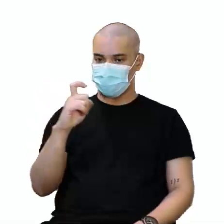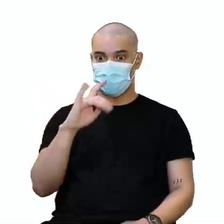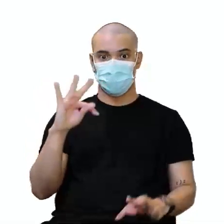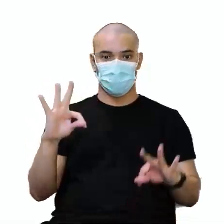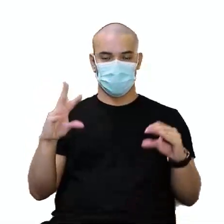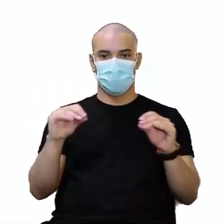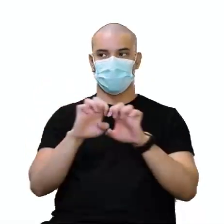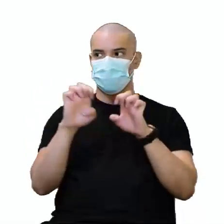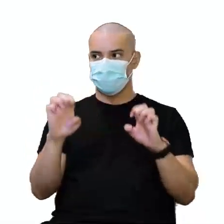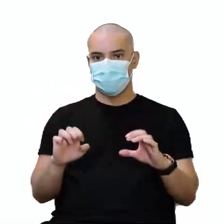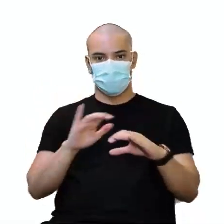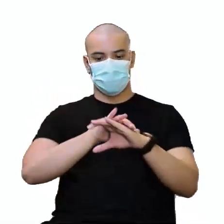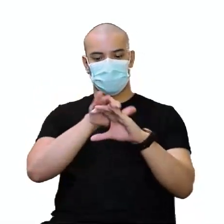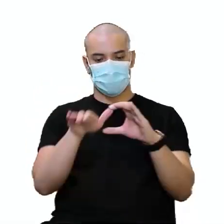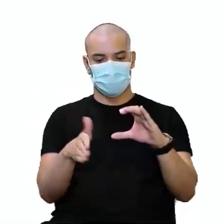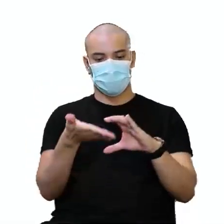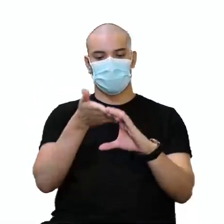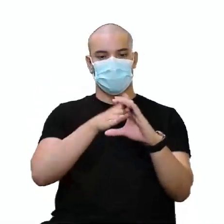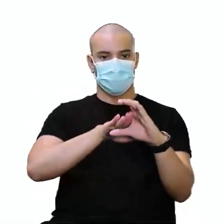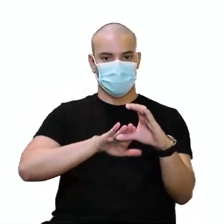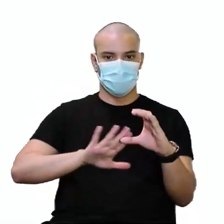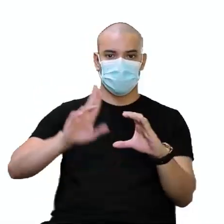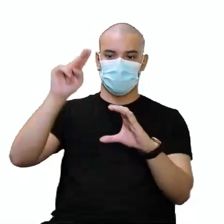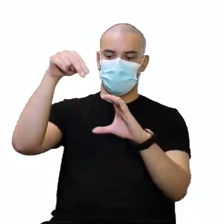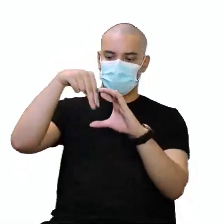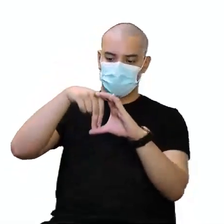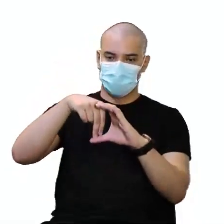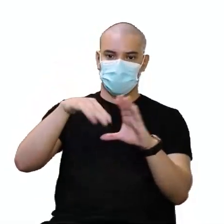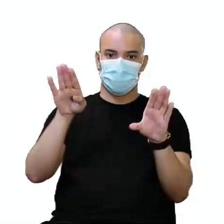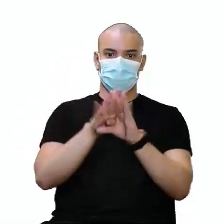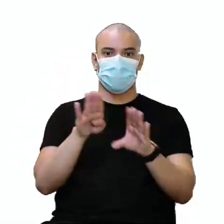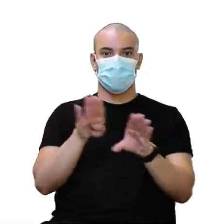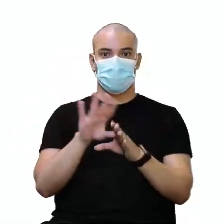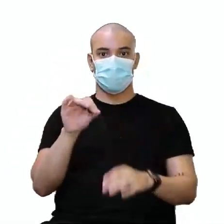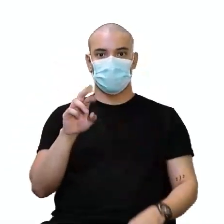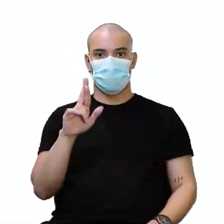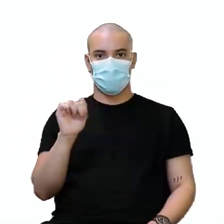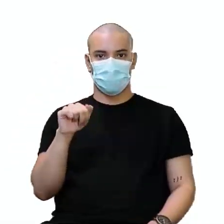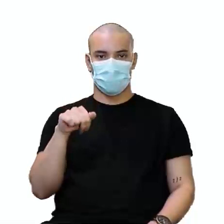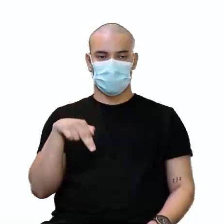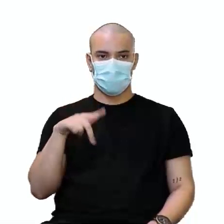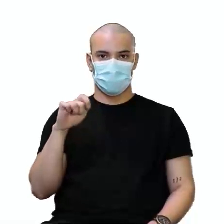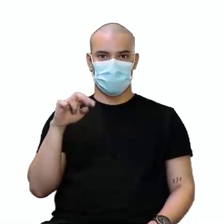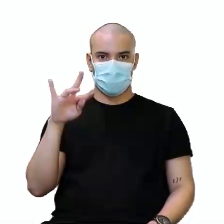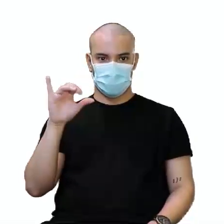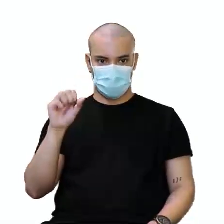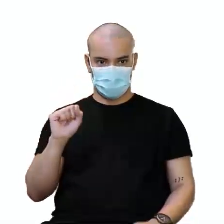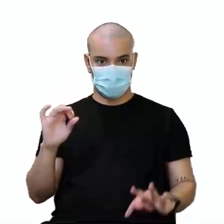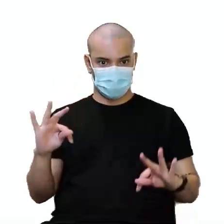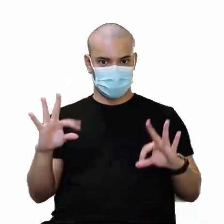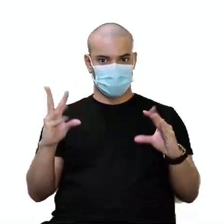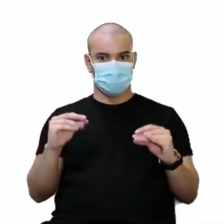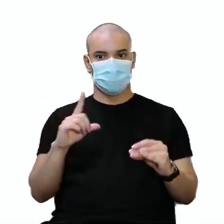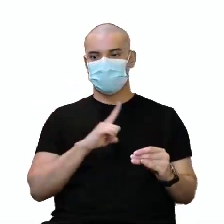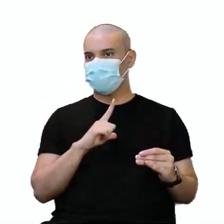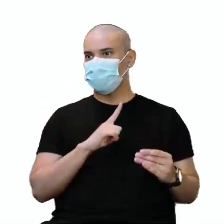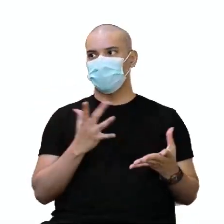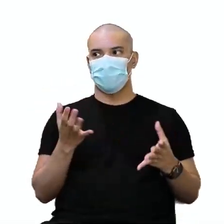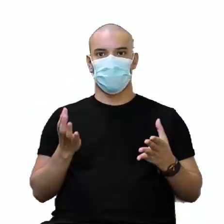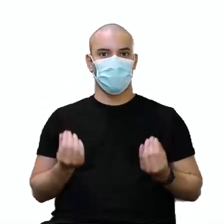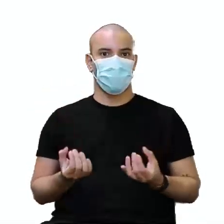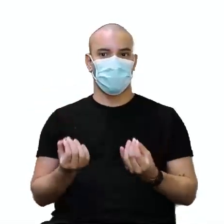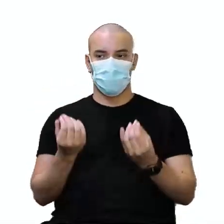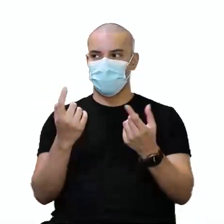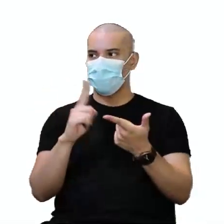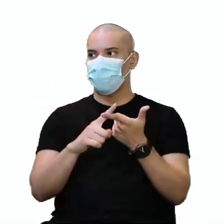as estruturas, membrana plasmática, citoplasma, núcleo e as organelas, tá bom? E aí a gente tem os fungos,